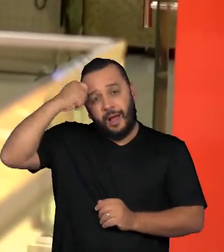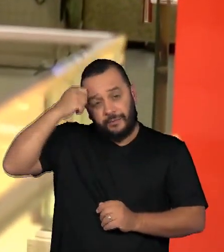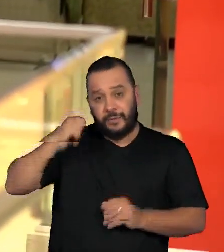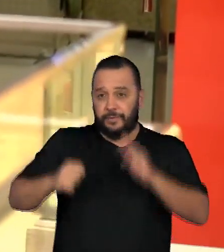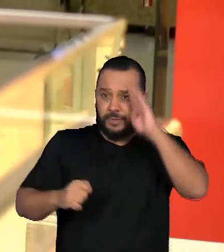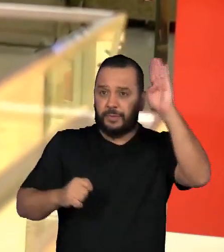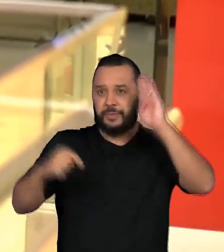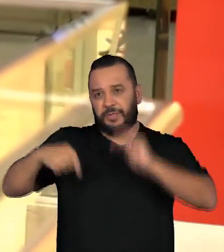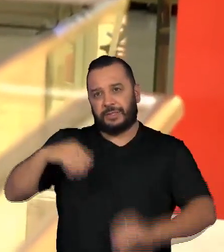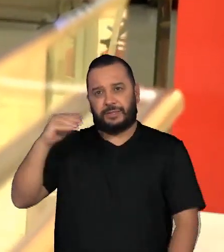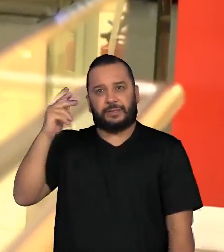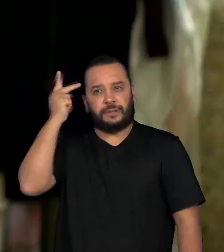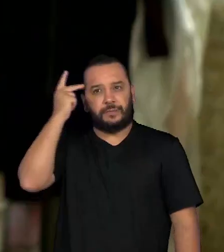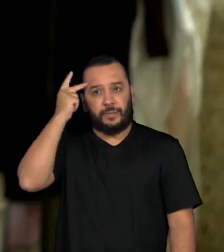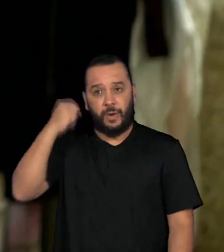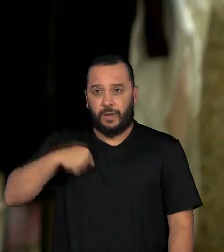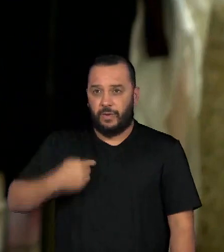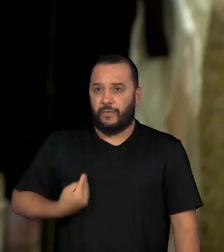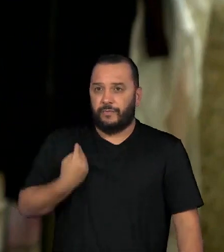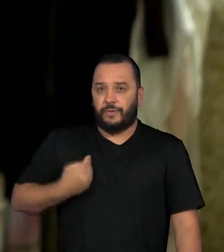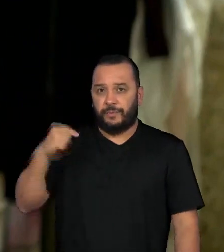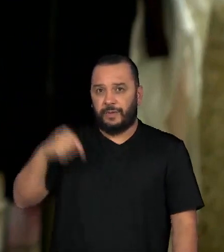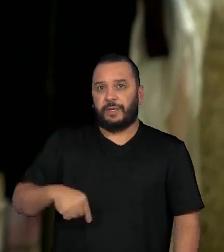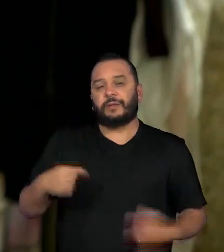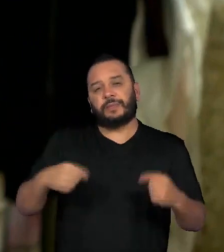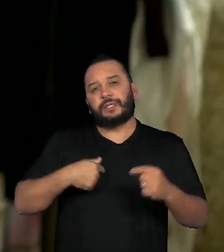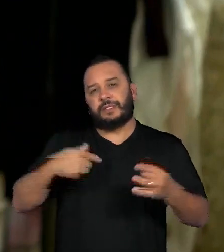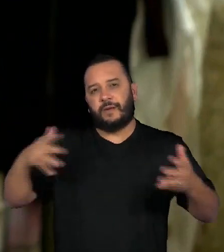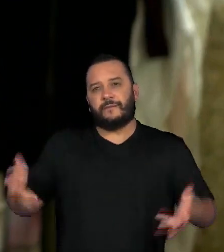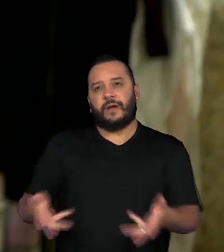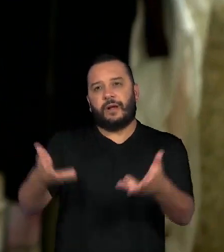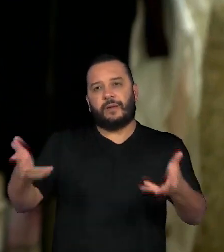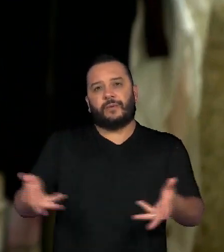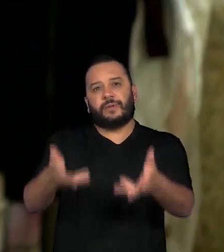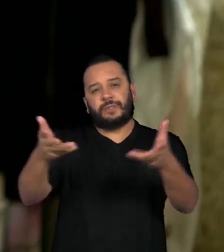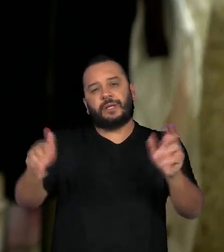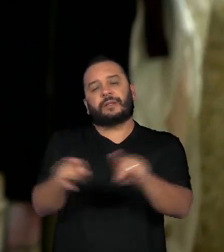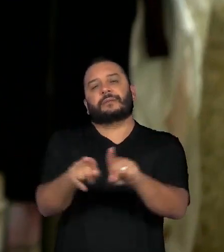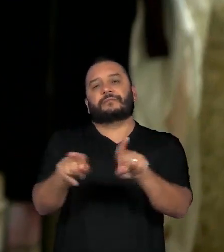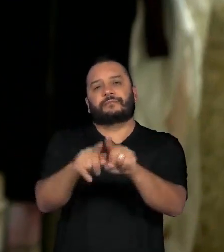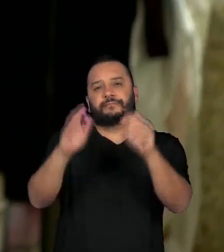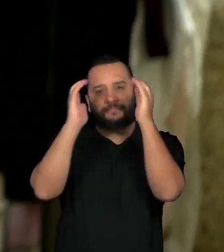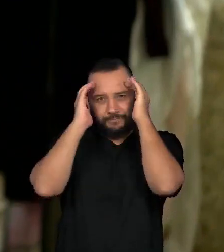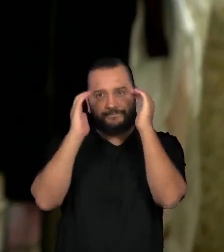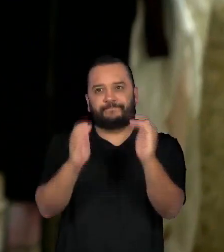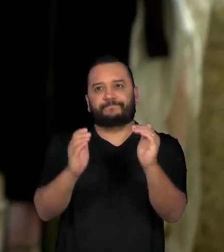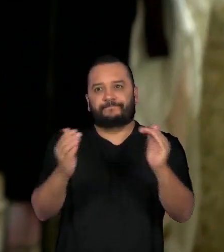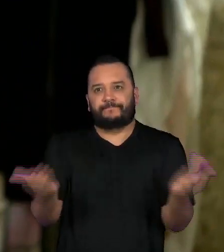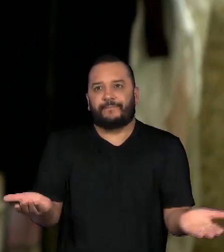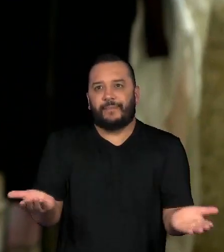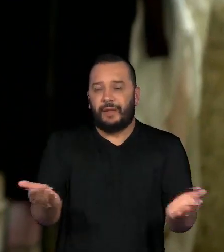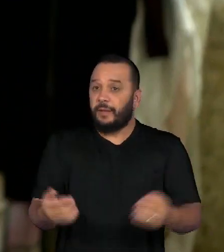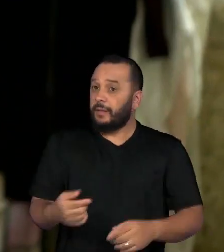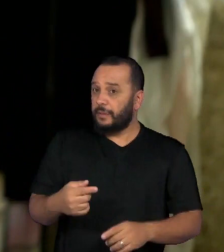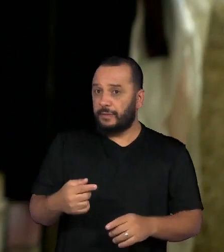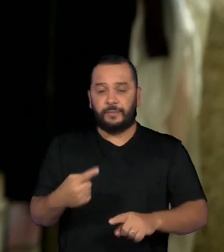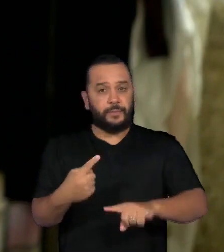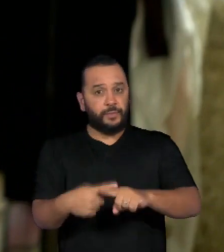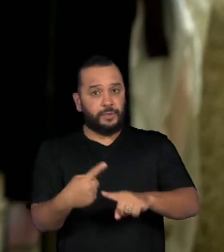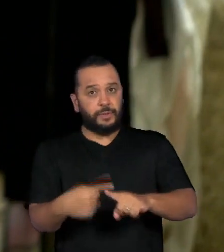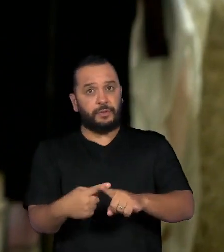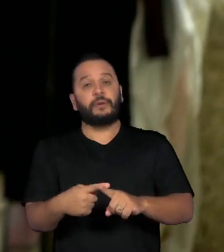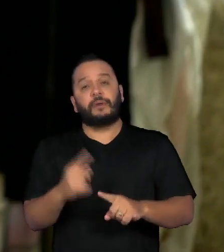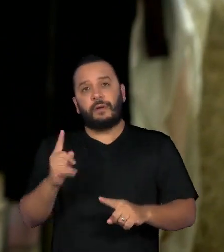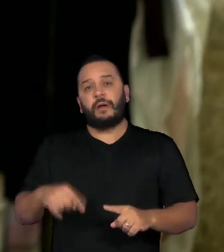vivo, ela teria que ser valorizada e respeitada naquele trabalho que os